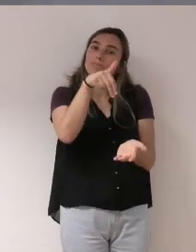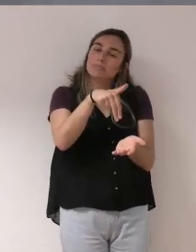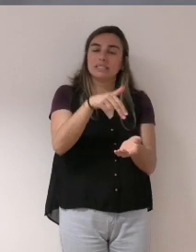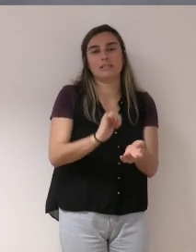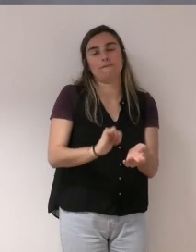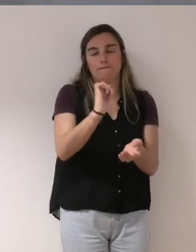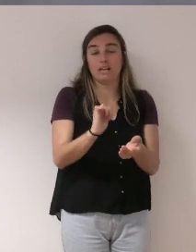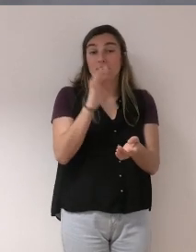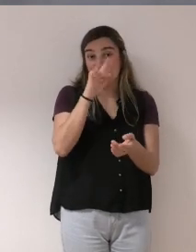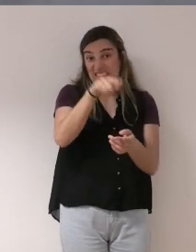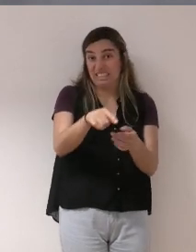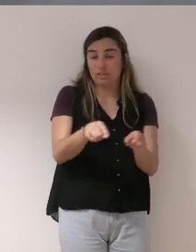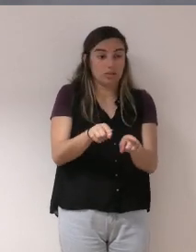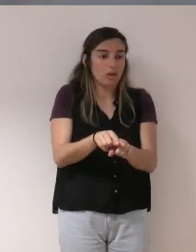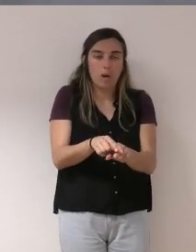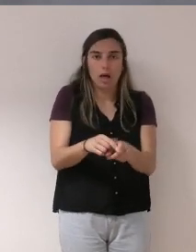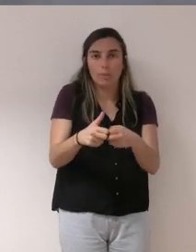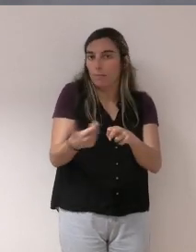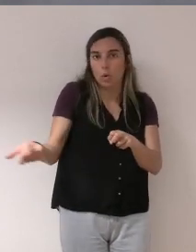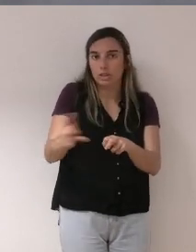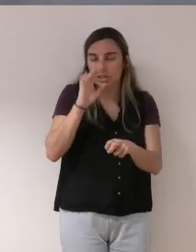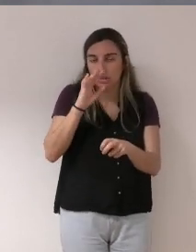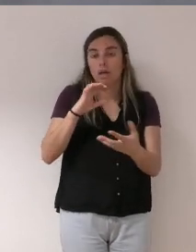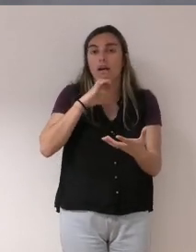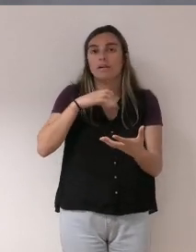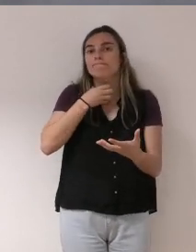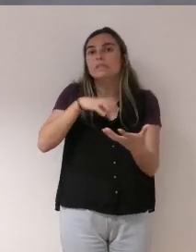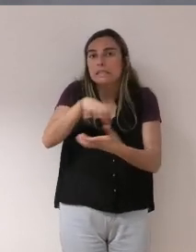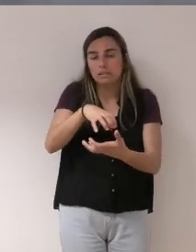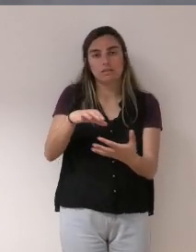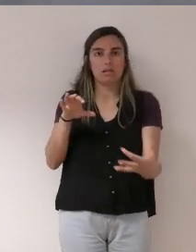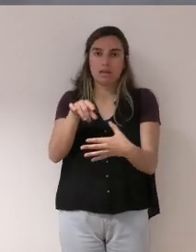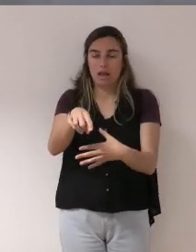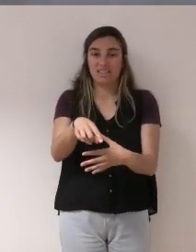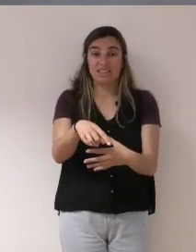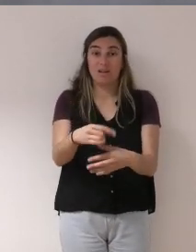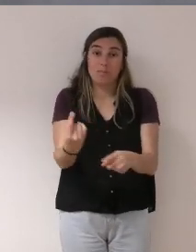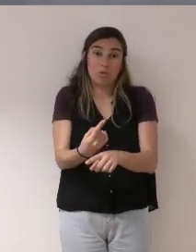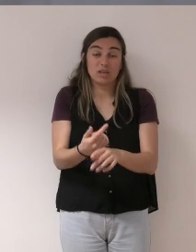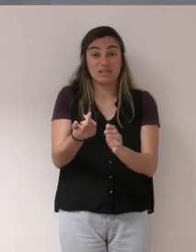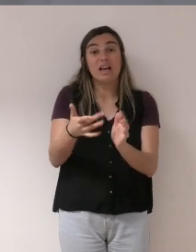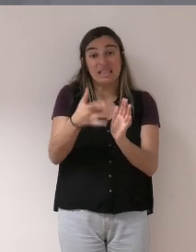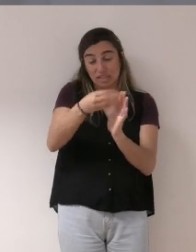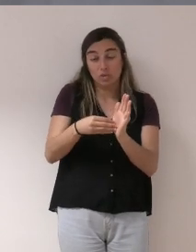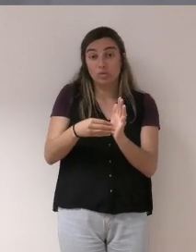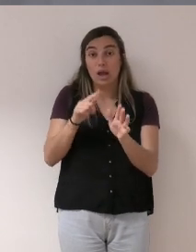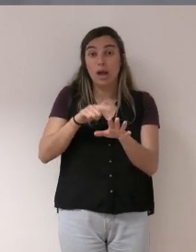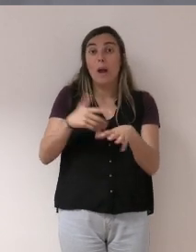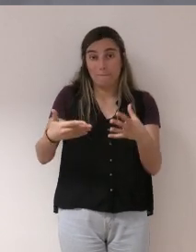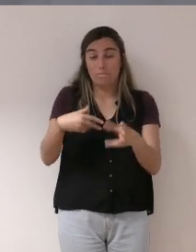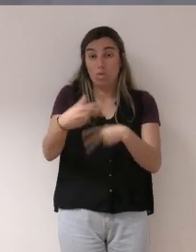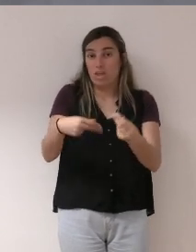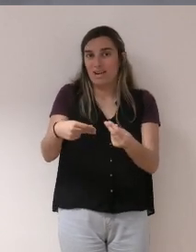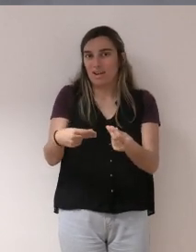é suspendido ou se isso entra em crise, de facto há toda uma ideia de literatura moderna que não funciona, que deixa de funcionar.